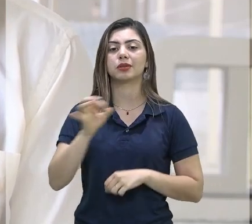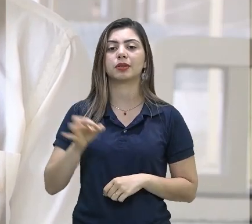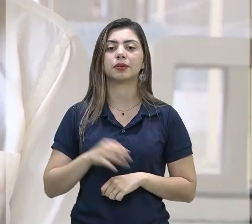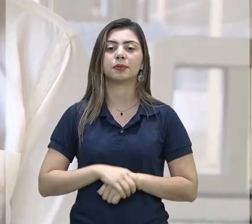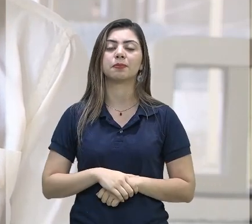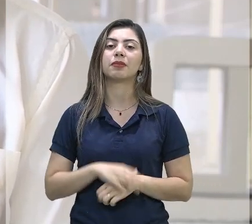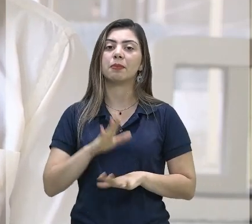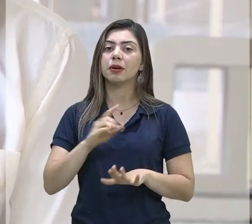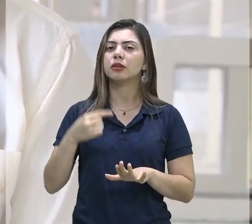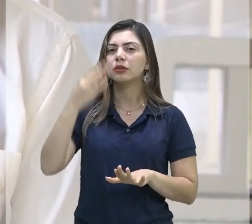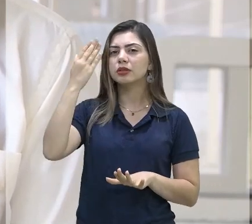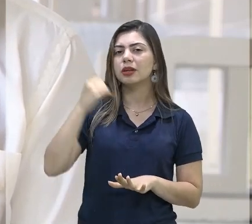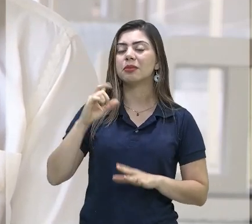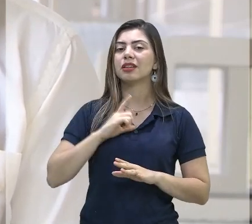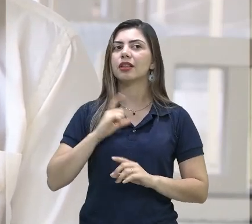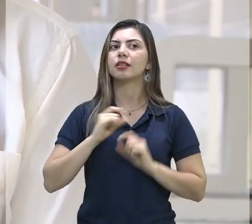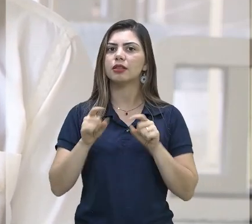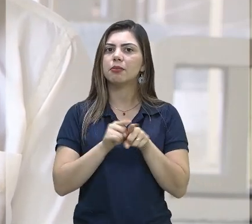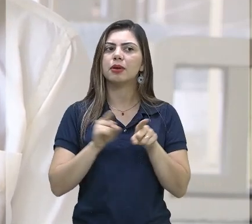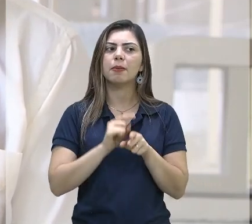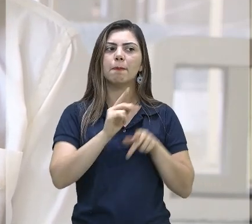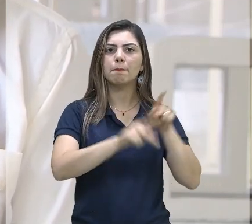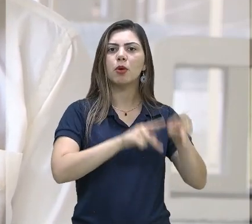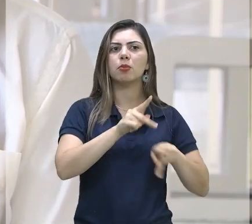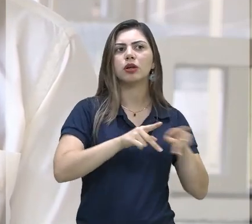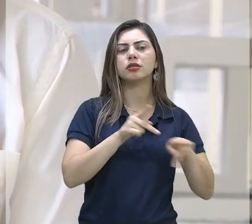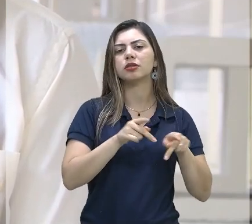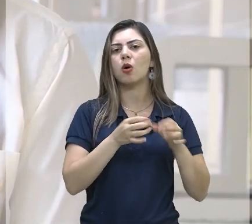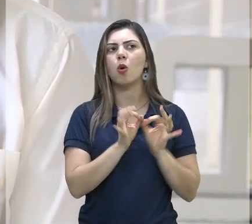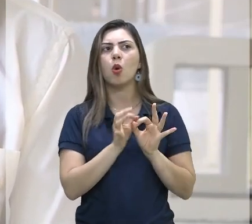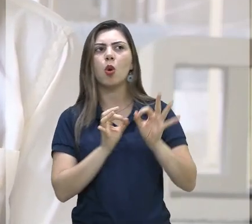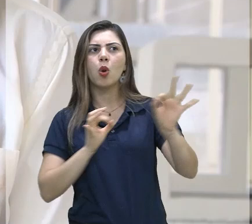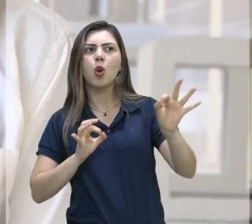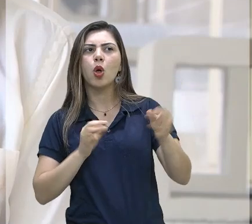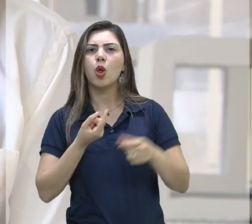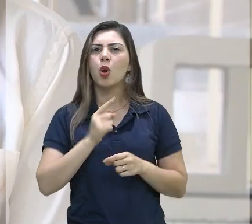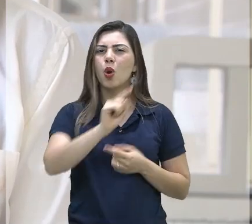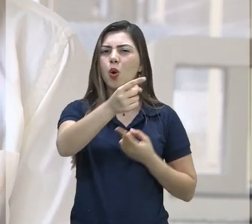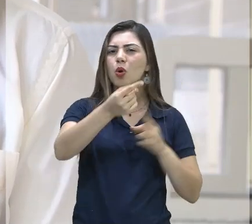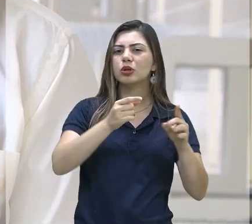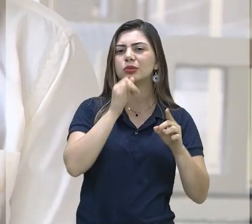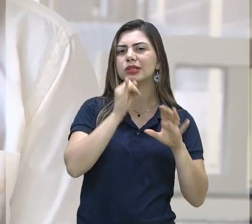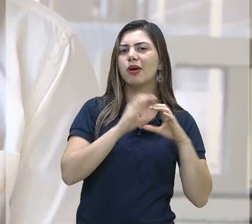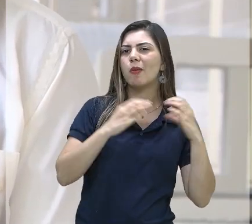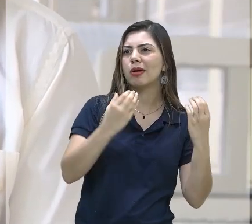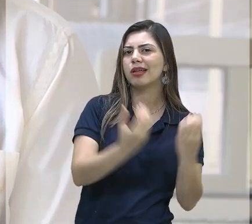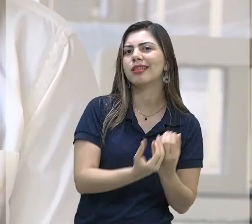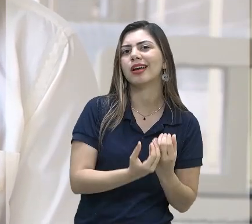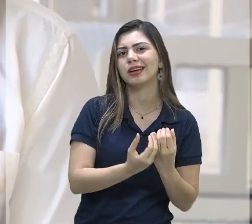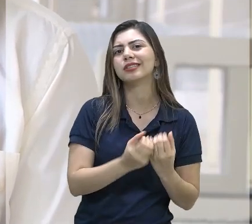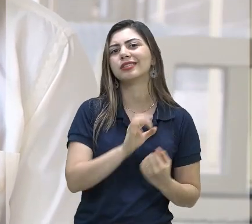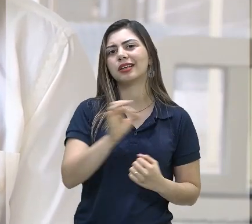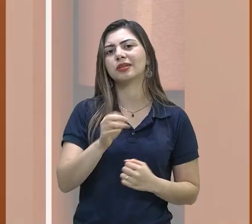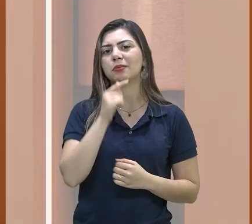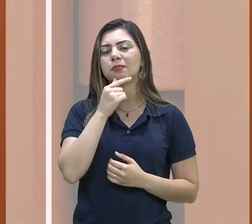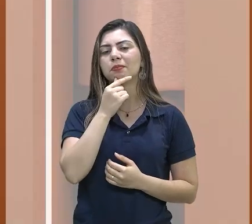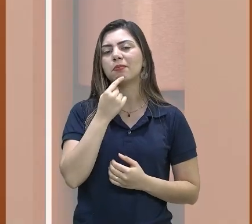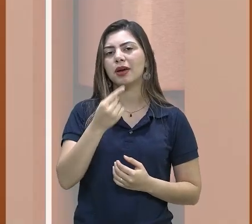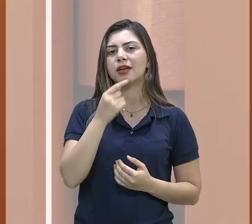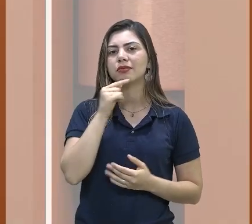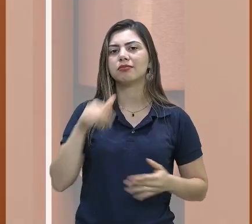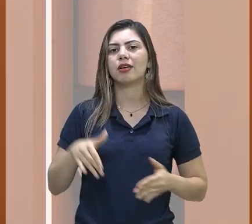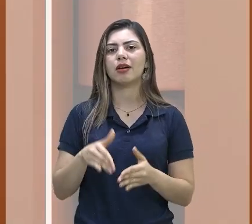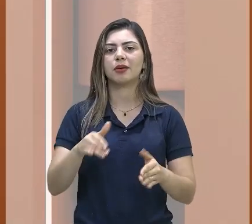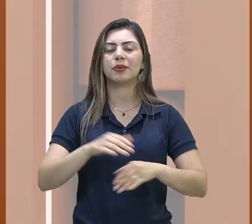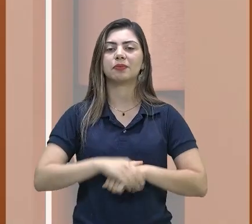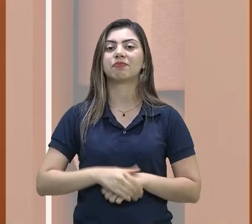sem considerar as populações que estão dispersas em comunidades e, enfim, na margem dos rios. Muito